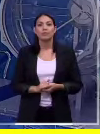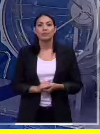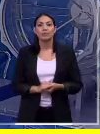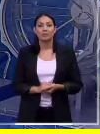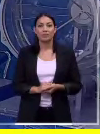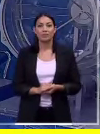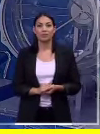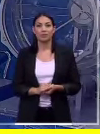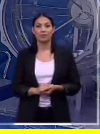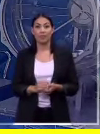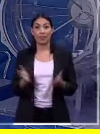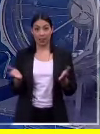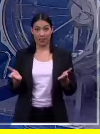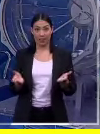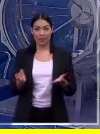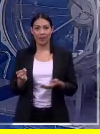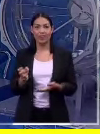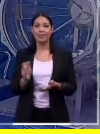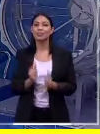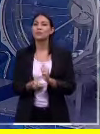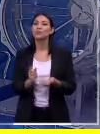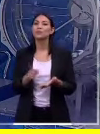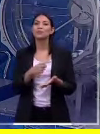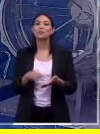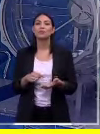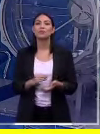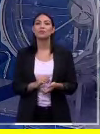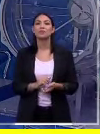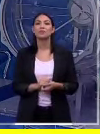está na hora da Time Mania.